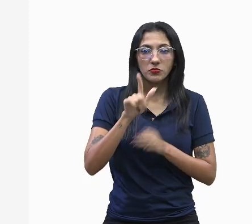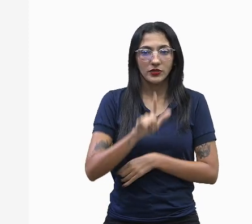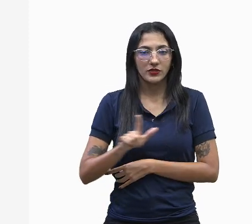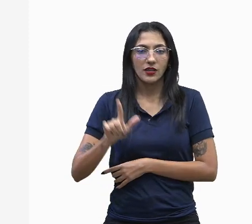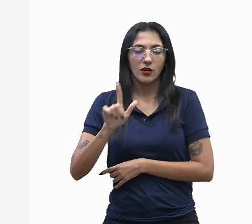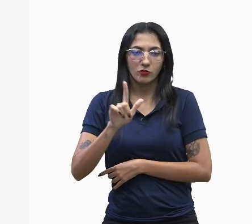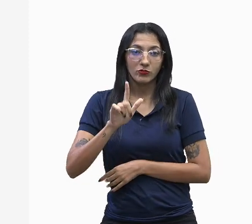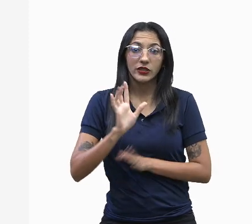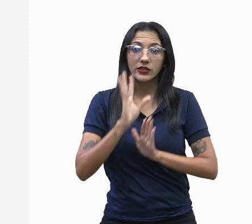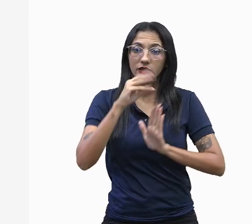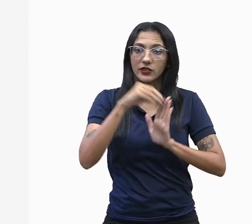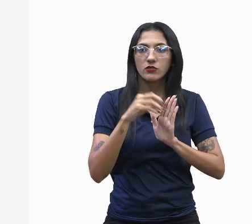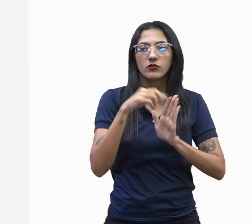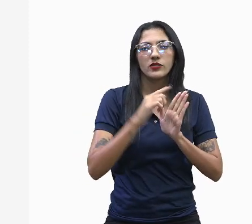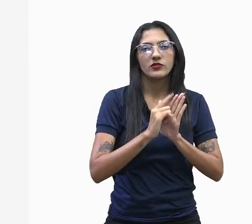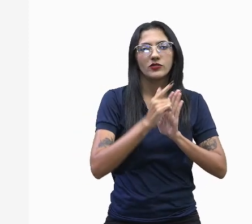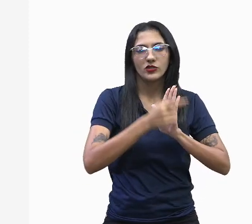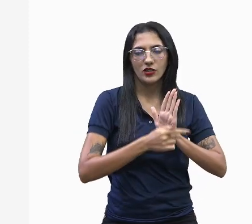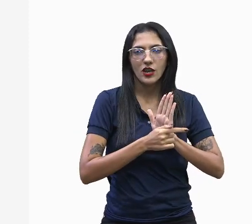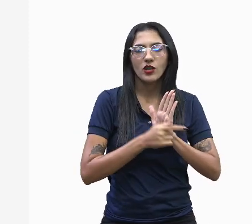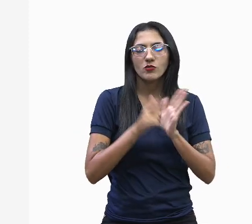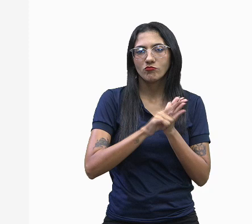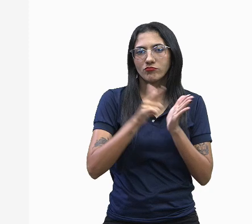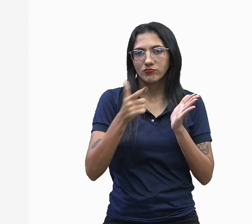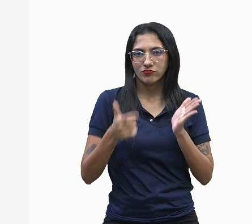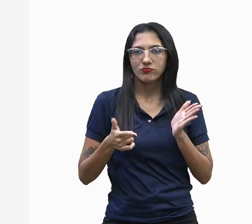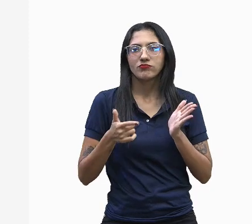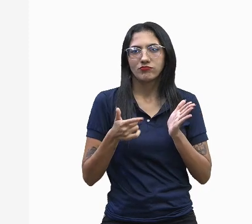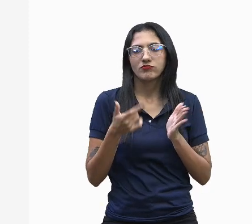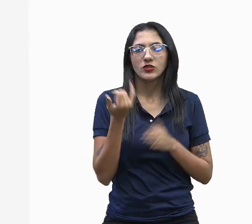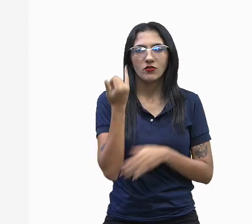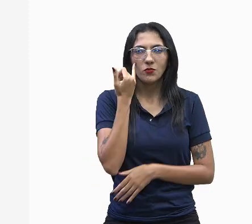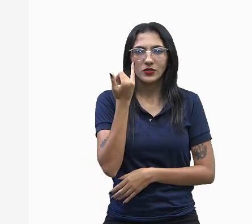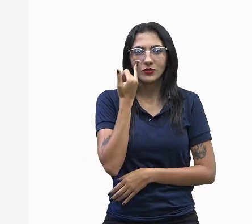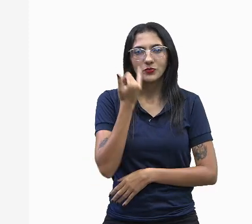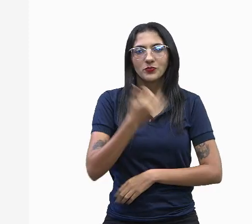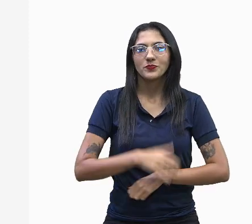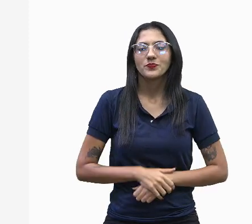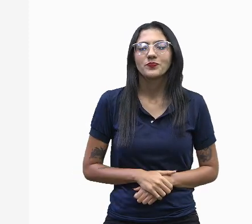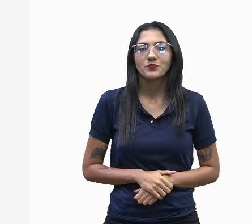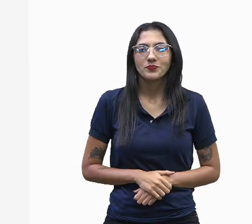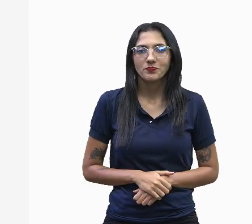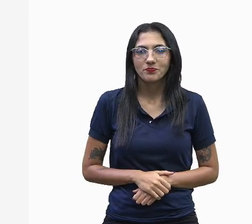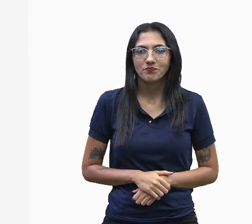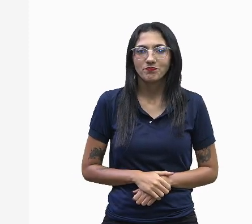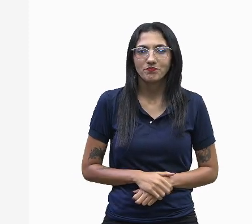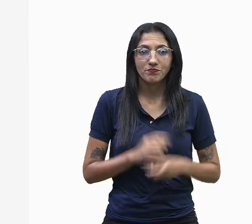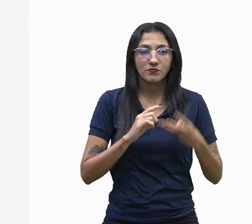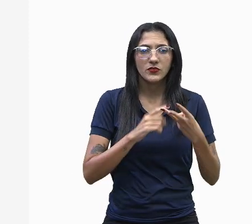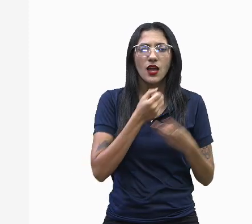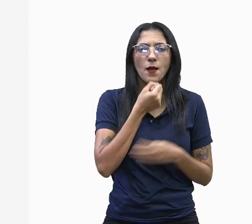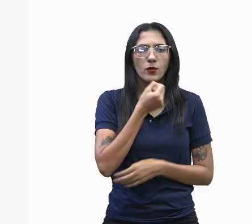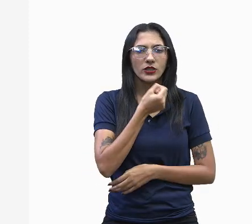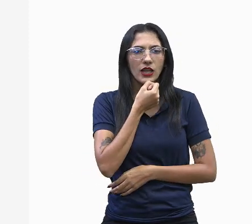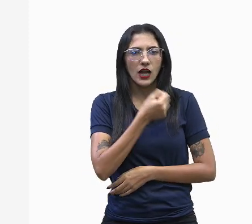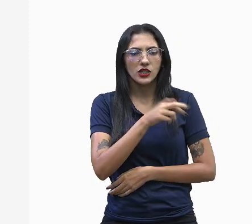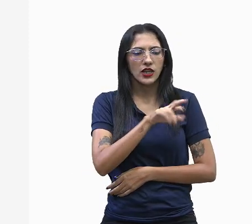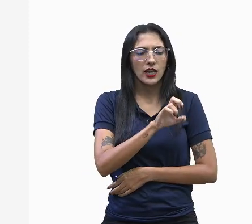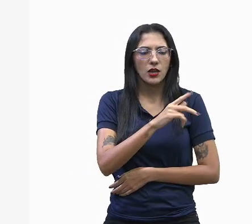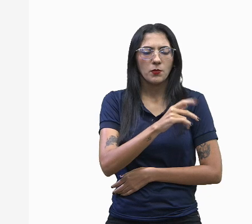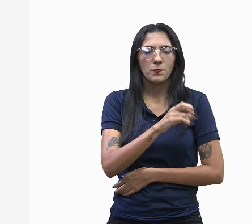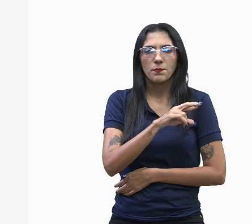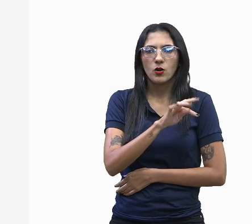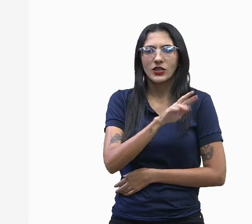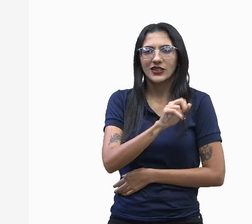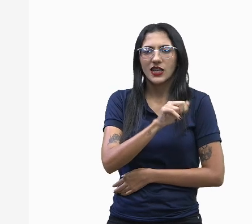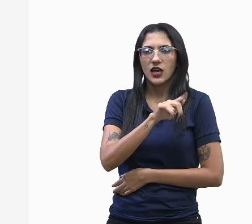literatura dentro do jornal, do texto jornalístico, tá? A reportagem são textos